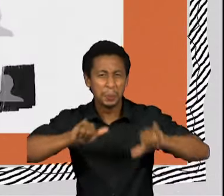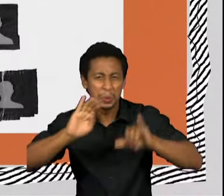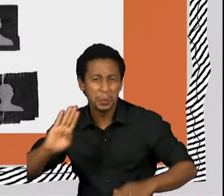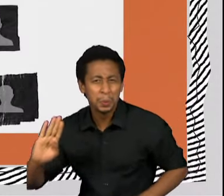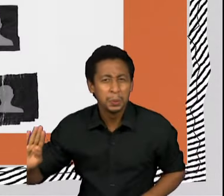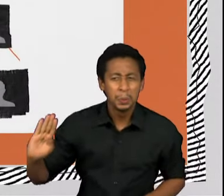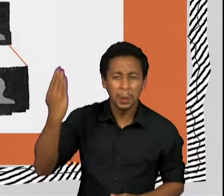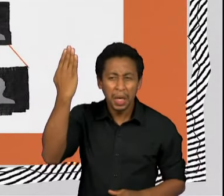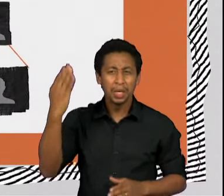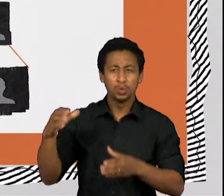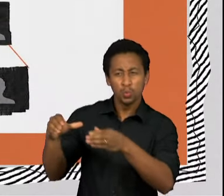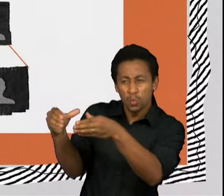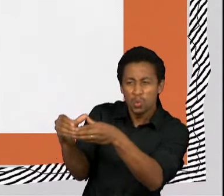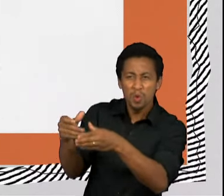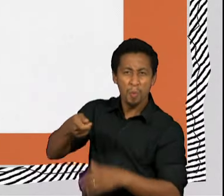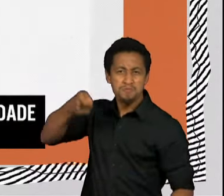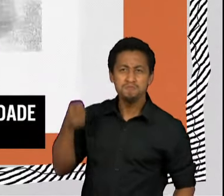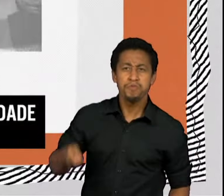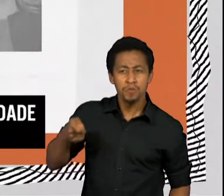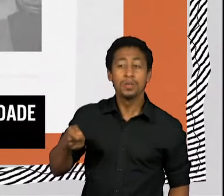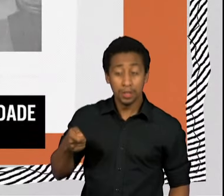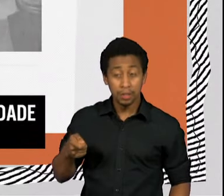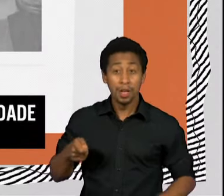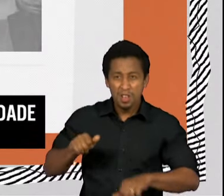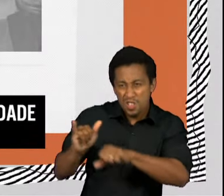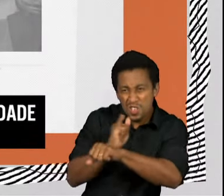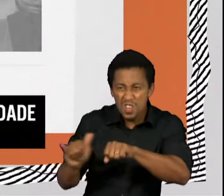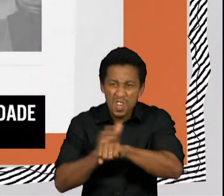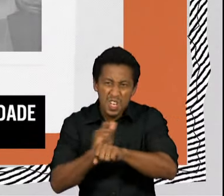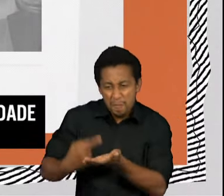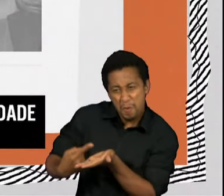Sex Dreams webcam Mickey and your name